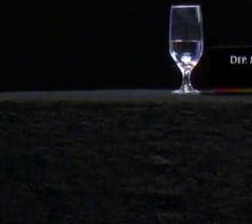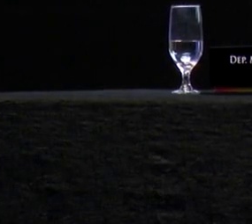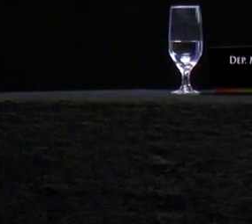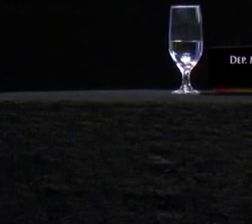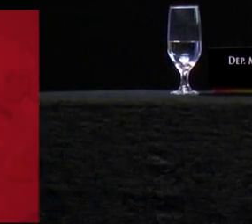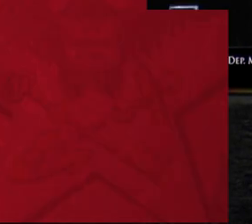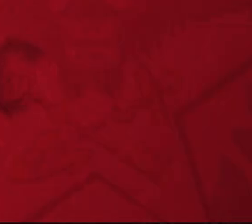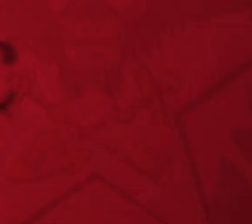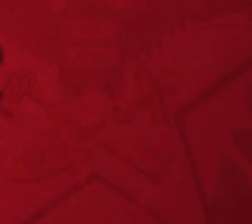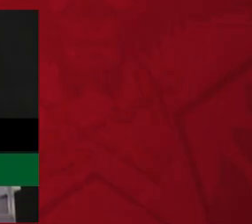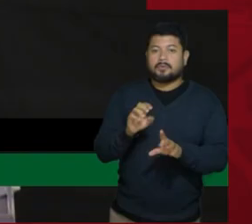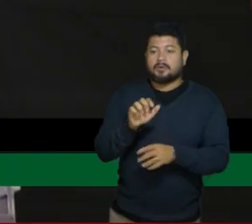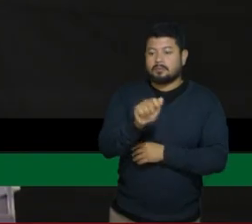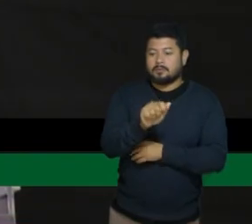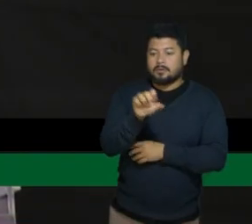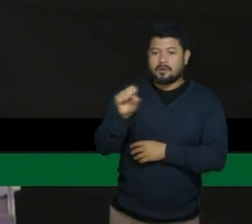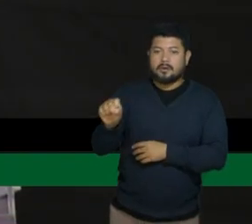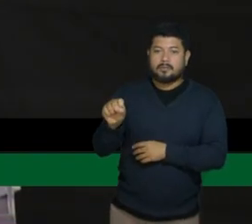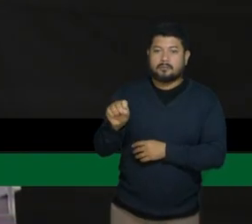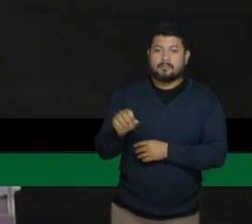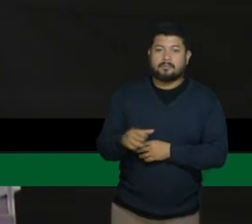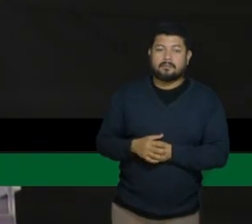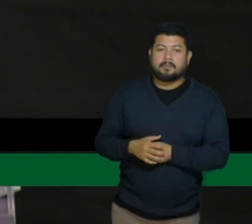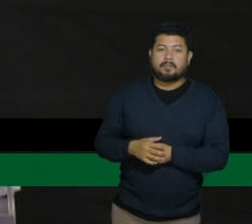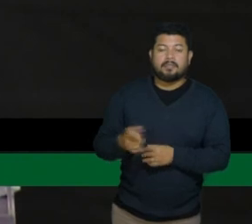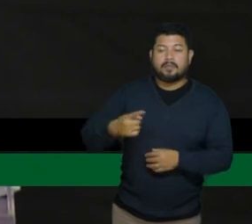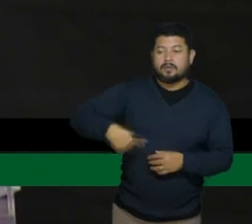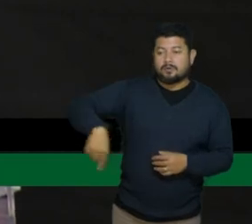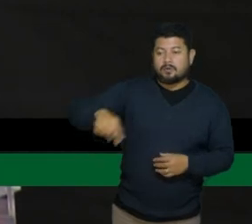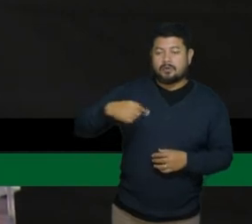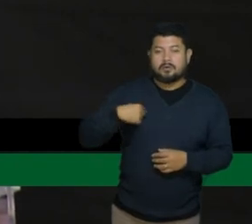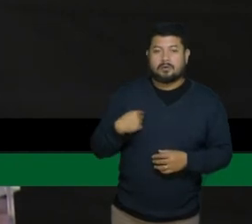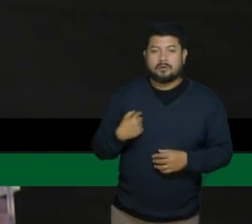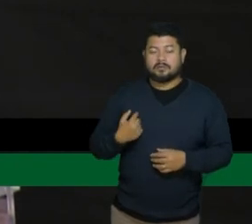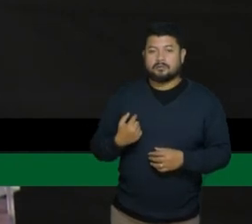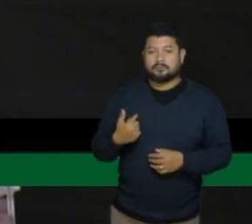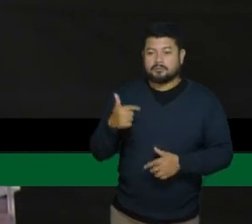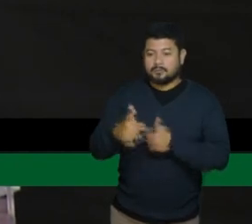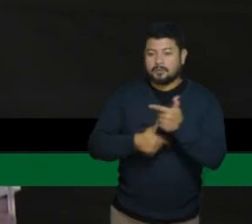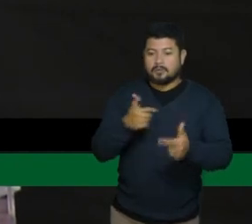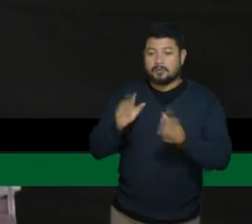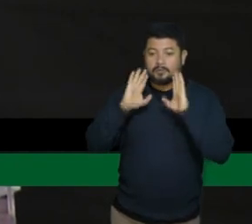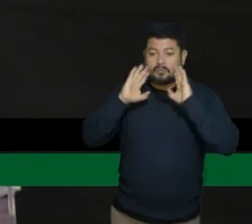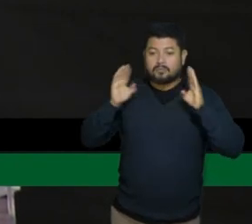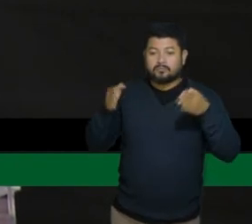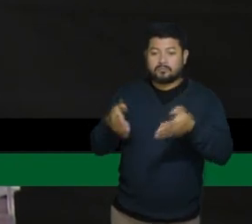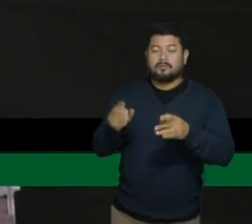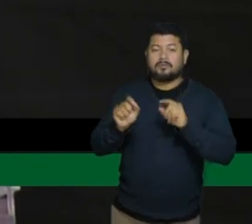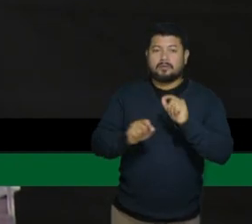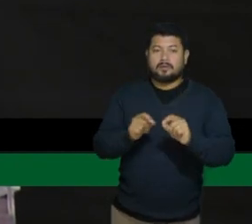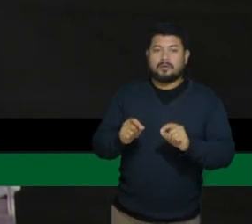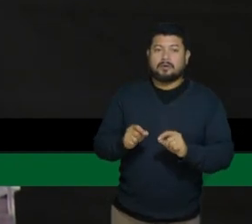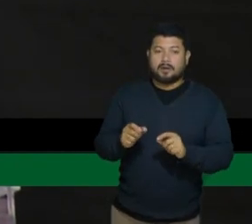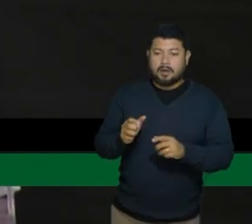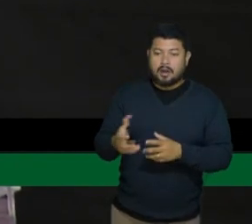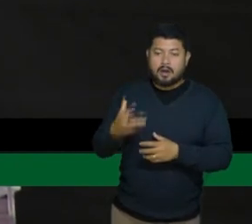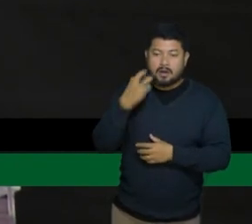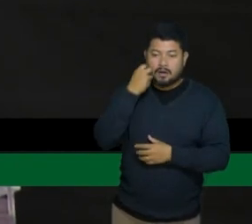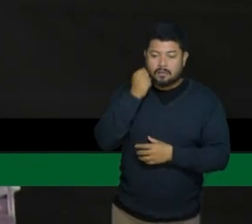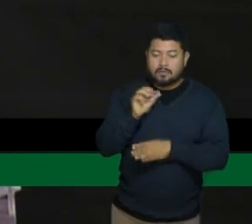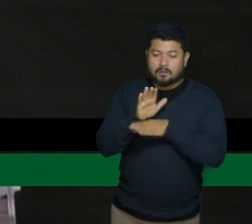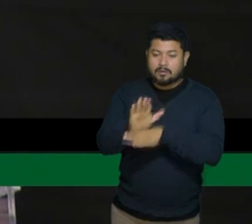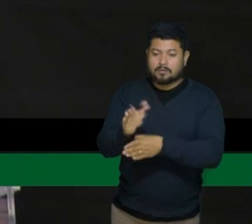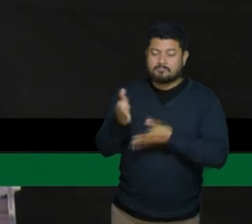e demais presentes. O nosso trabalho é acolher e prevenir a saúde da mulher com o atendimento humanizado, com o